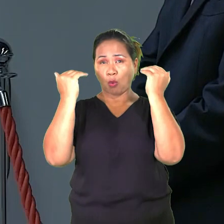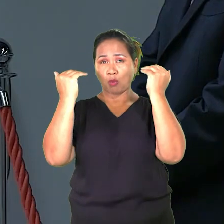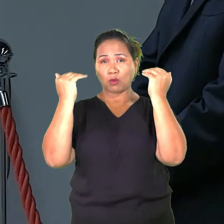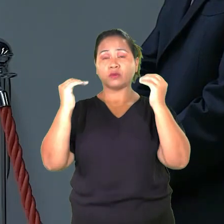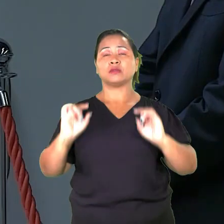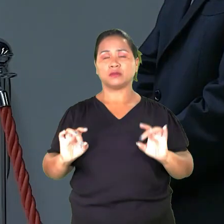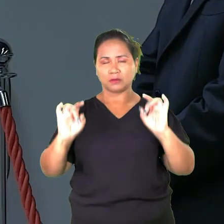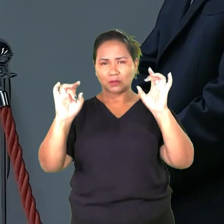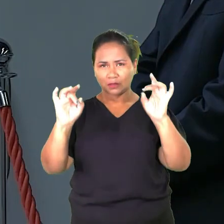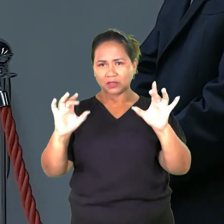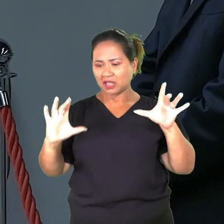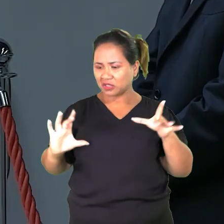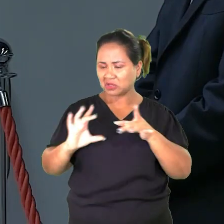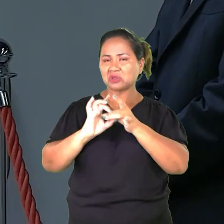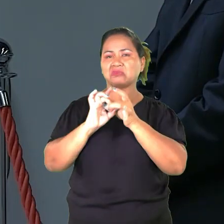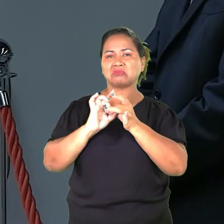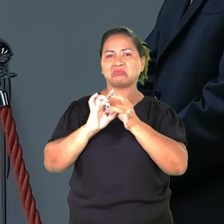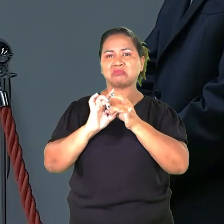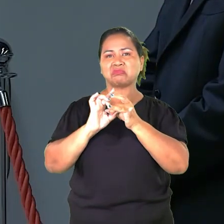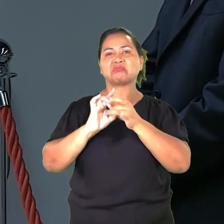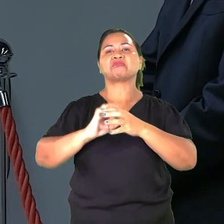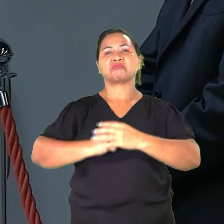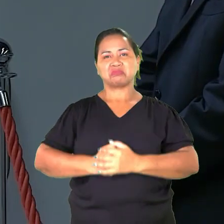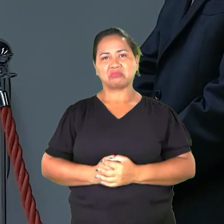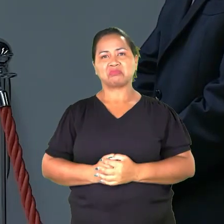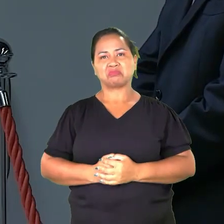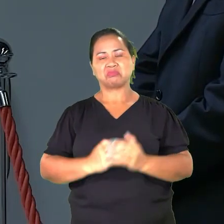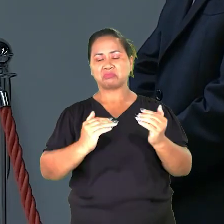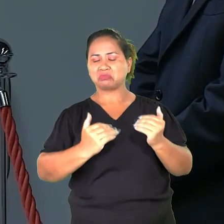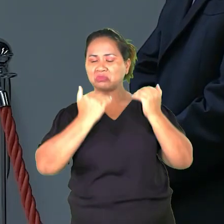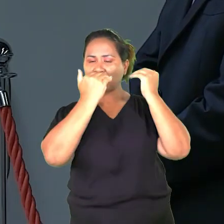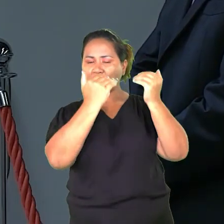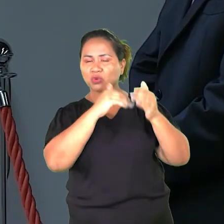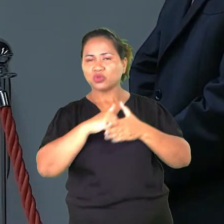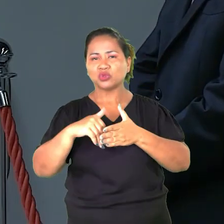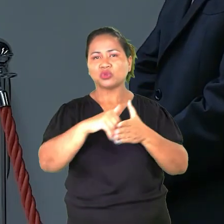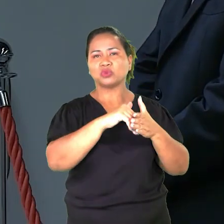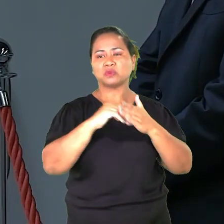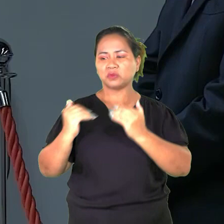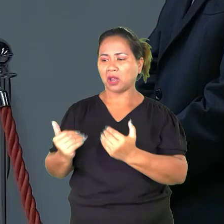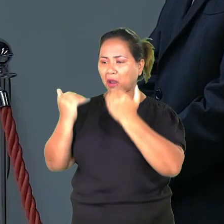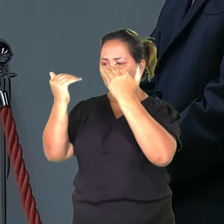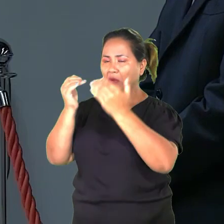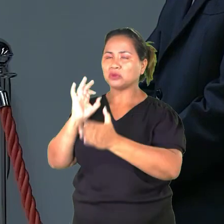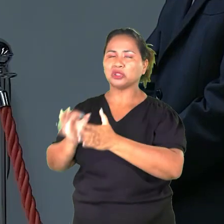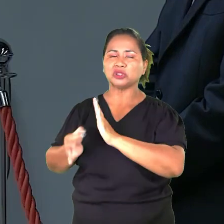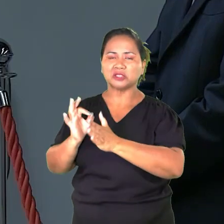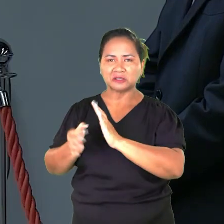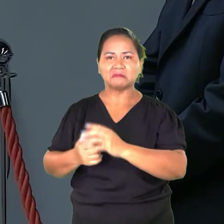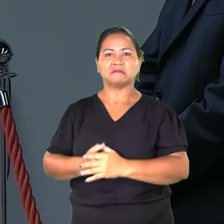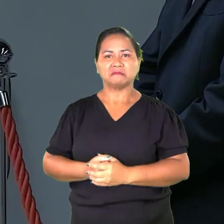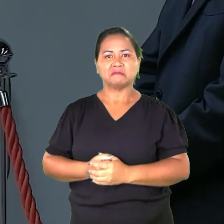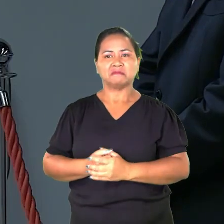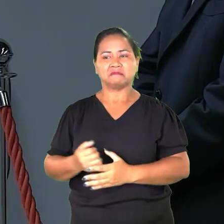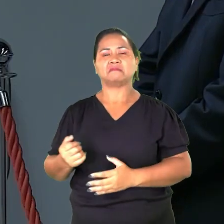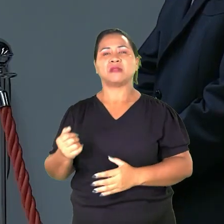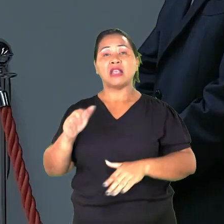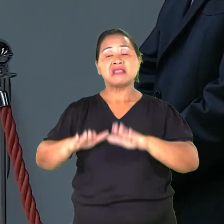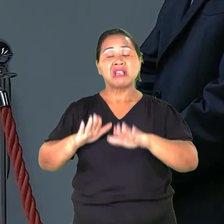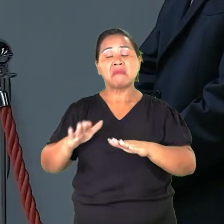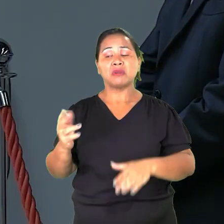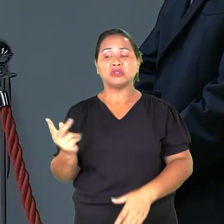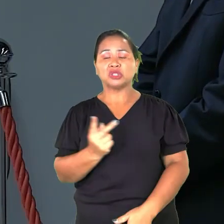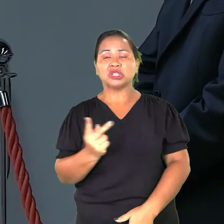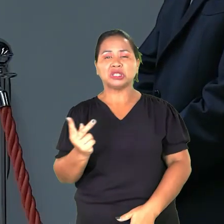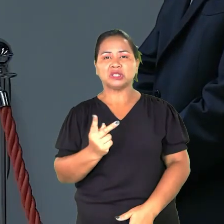país em seus segmentos, caminham juntas. Isso se deve muito à atuação dos presidentes que autorizam que